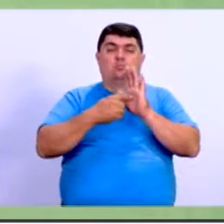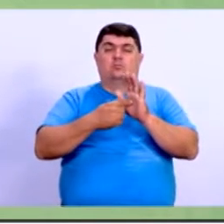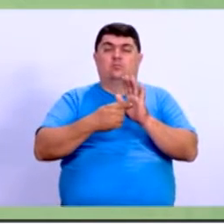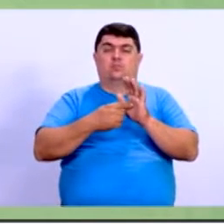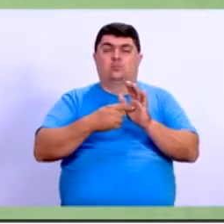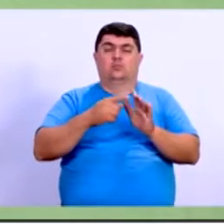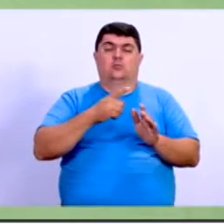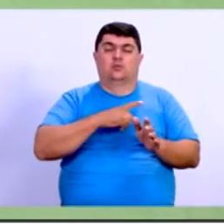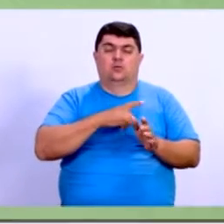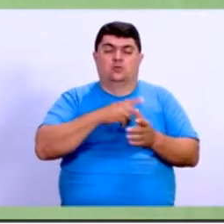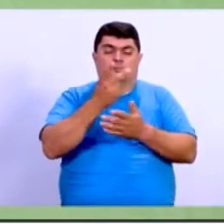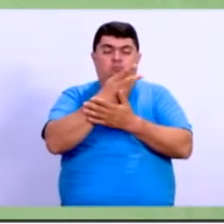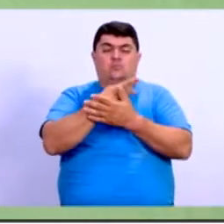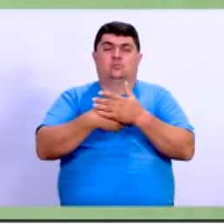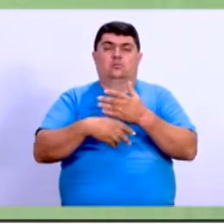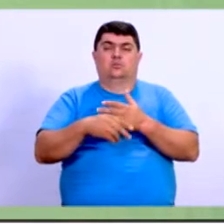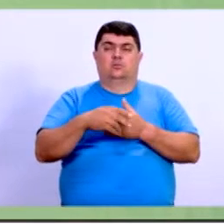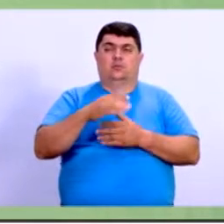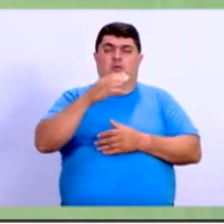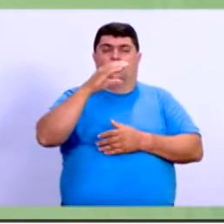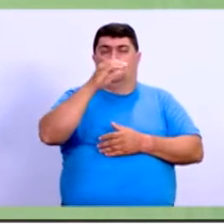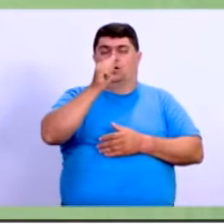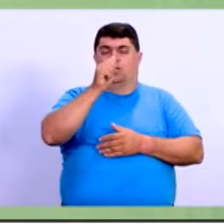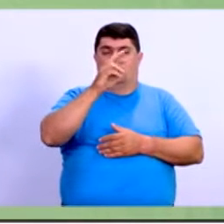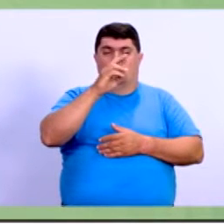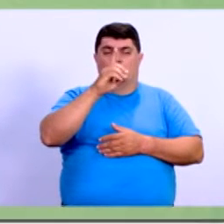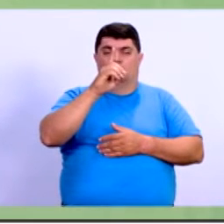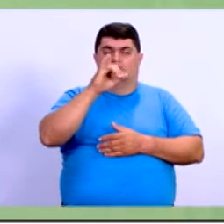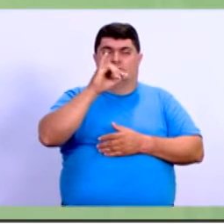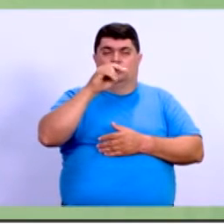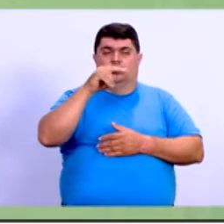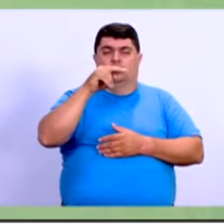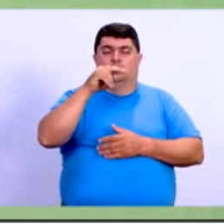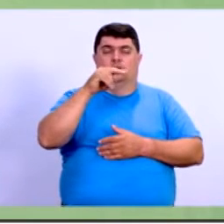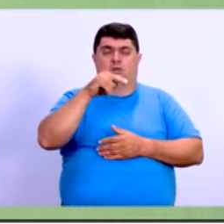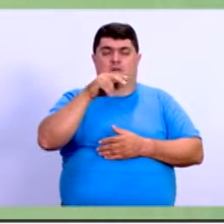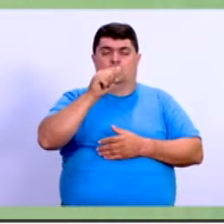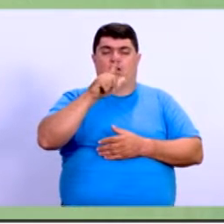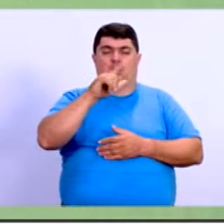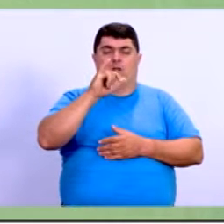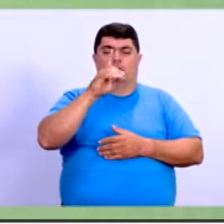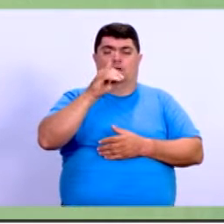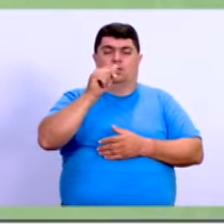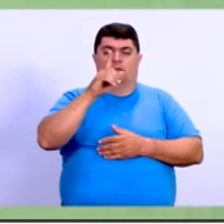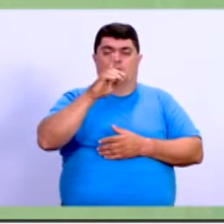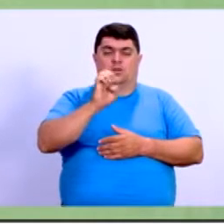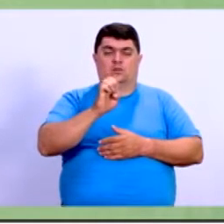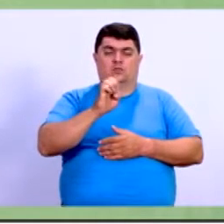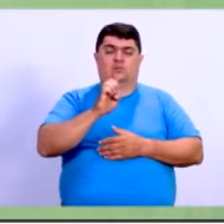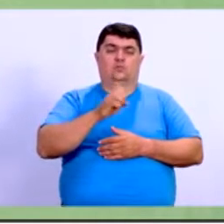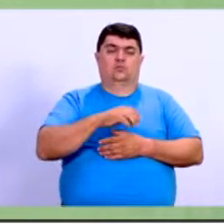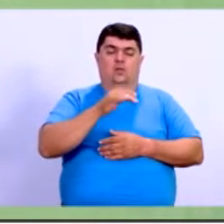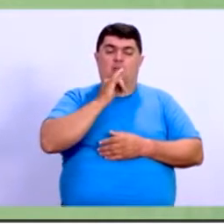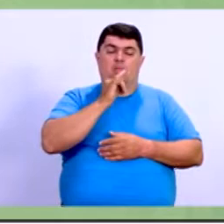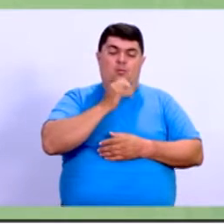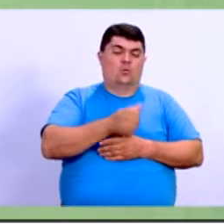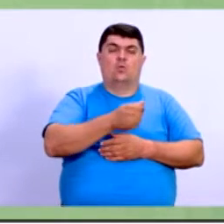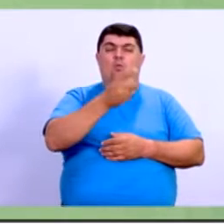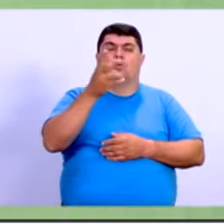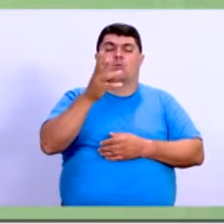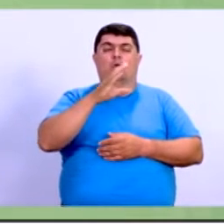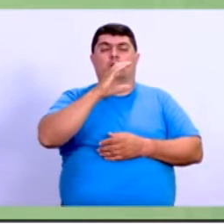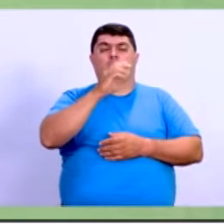nos diagramas como cardinalidade. Exemplos de cardinalidade. Quantos CPFs possui